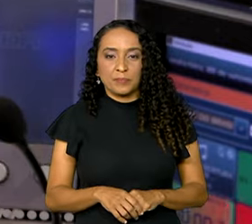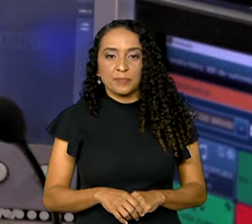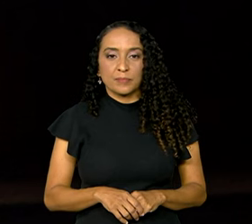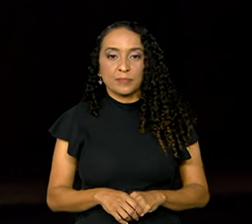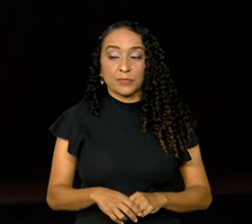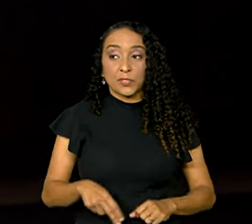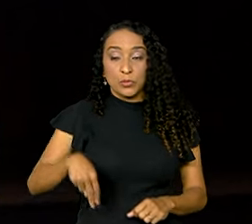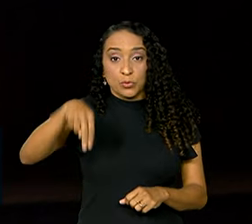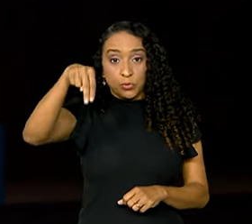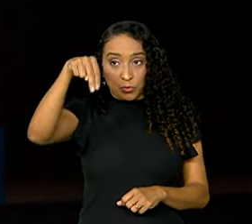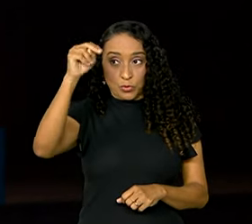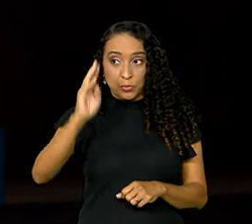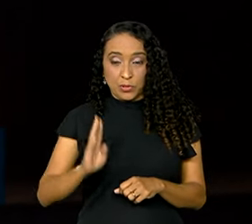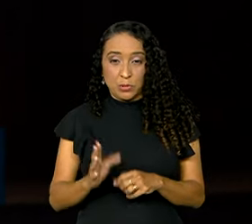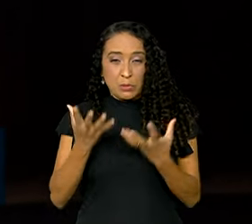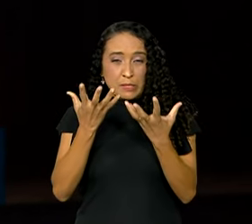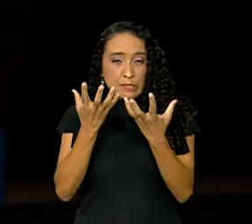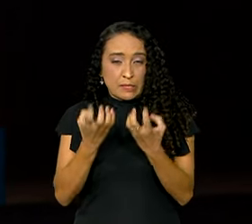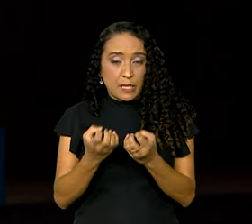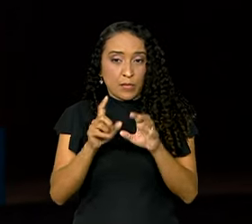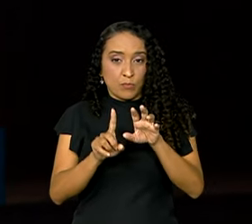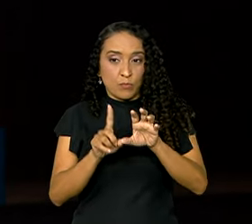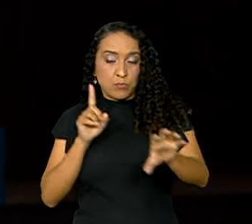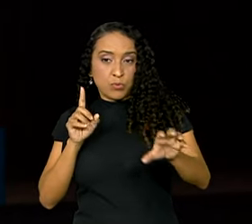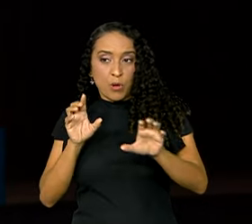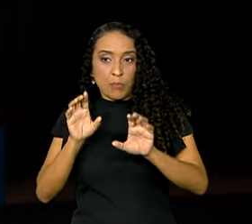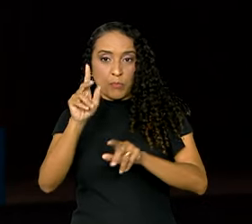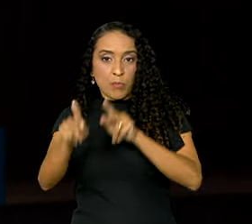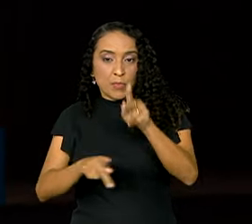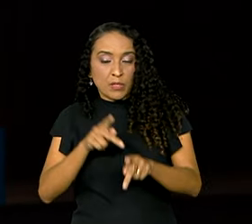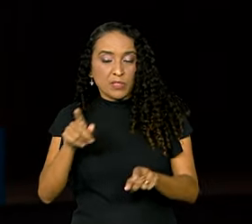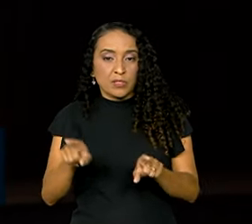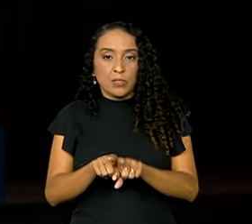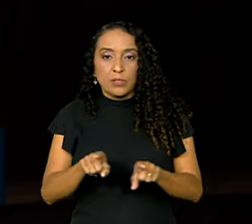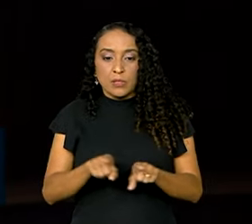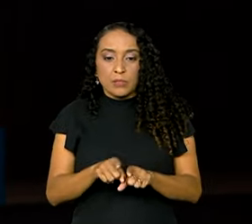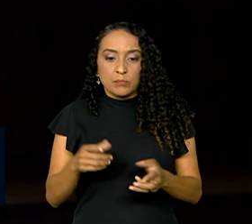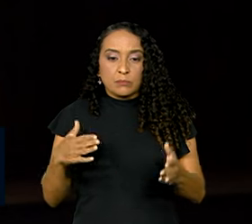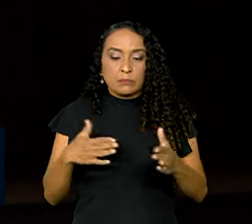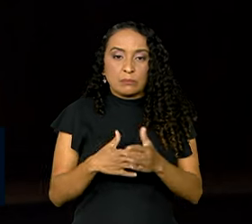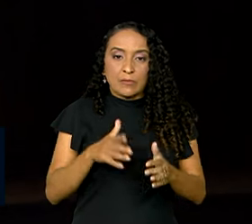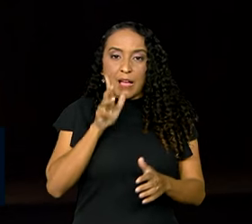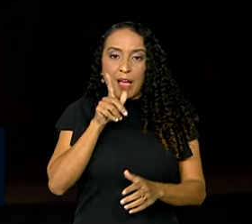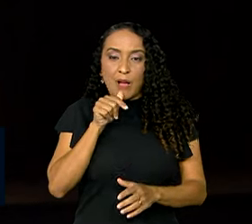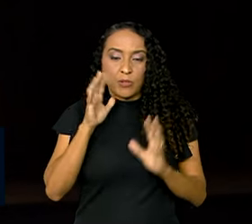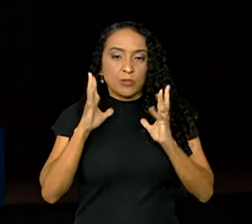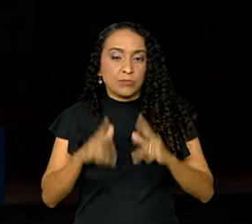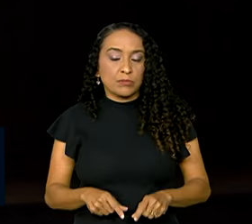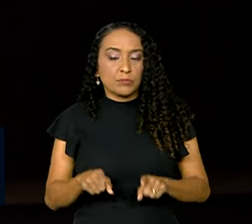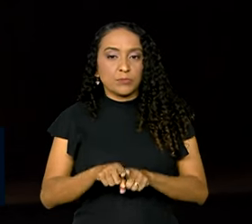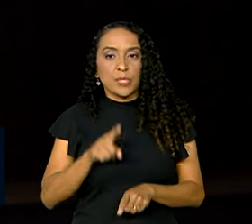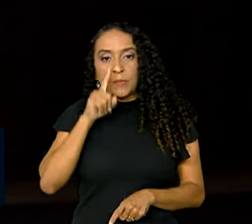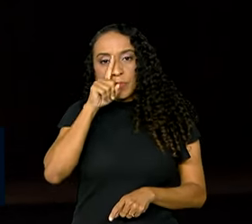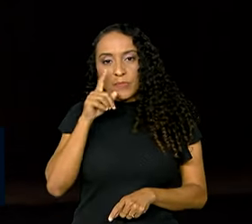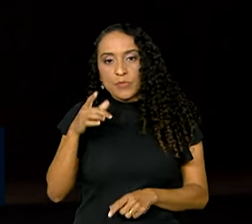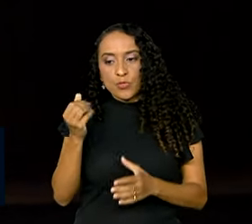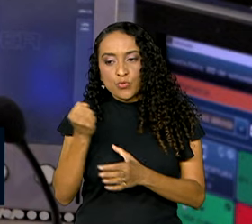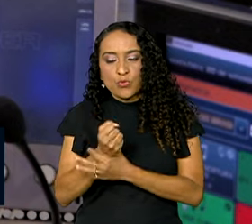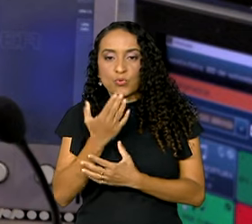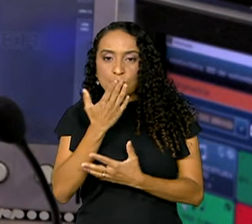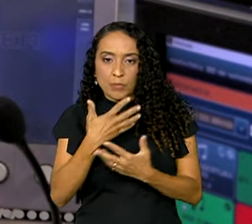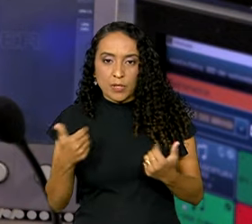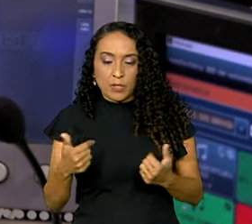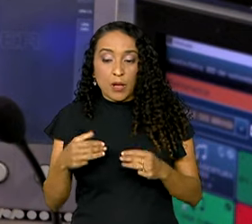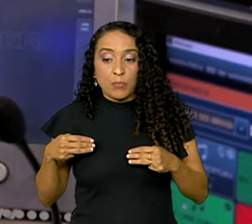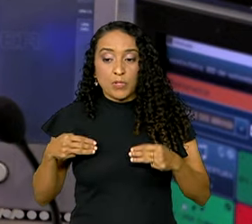No norte do país, a seca isolou populações, comprometeu o acesso à água potável e colocou em risco a segurança alimentar. De acordo